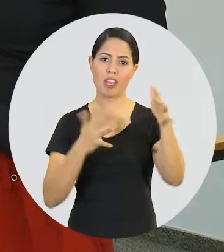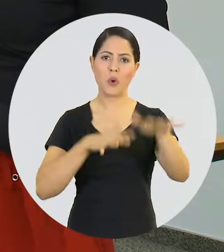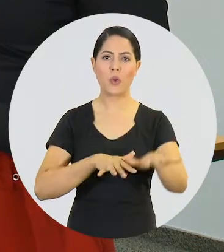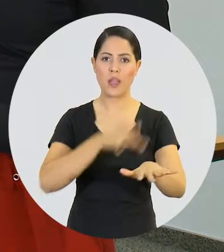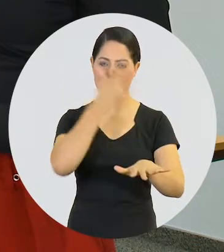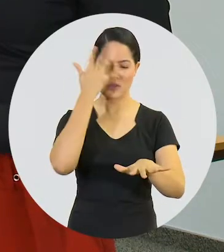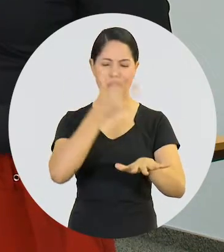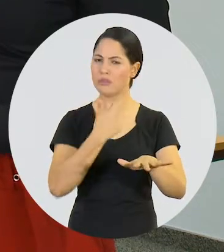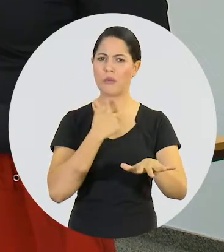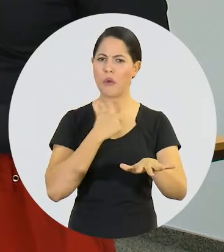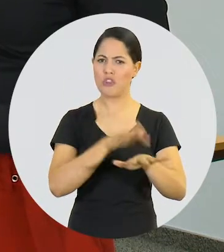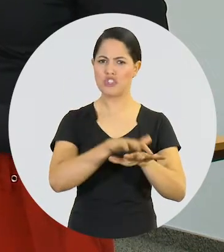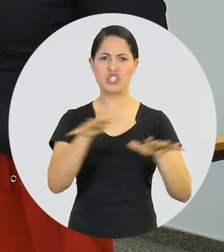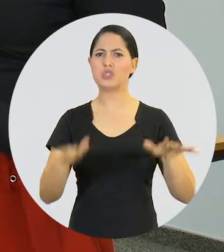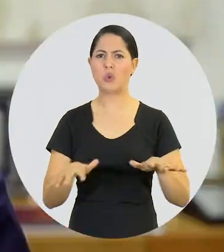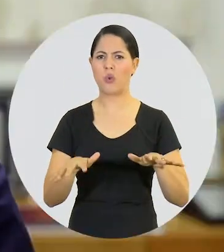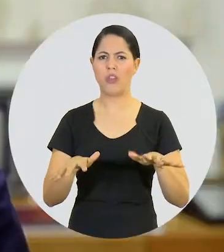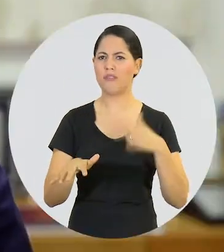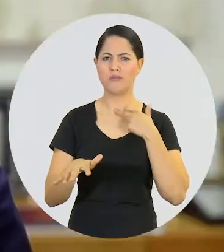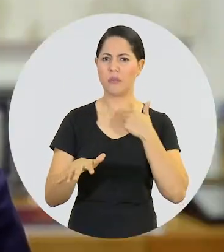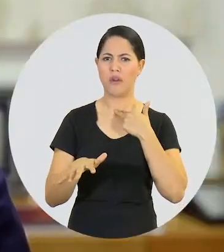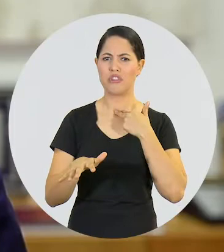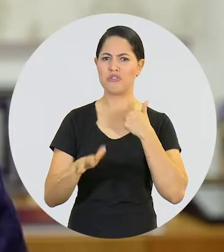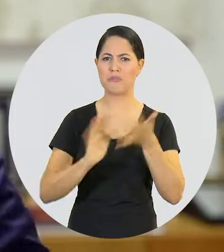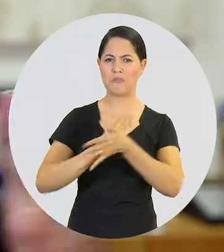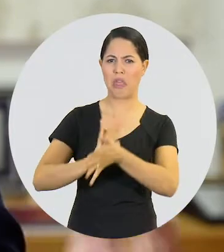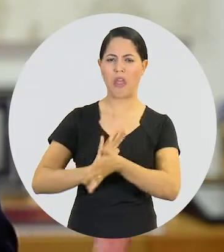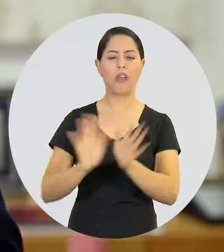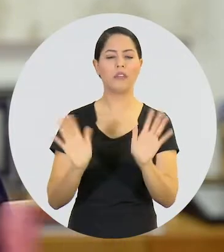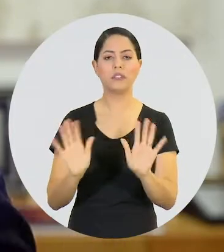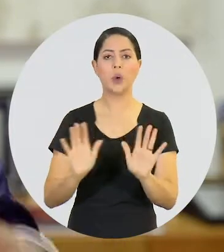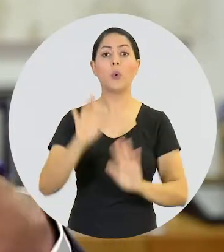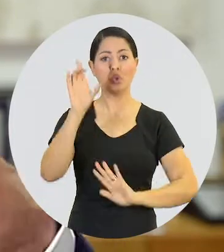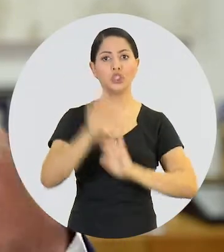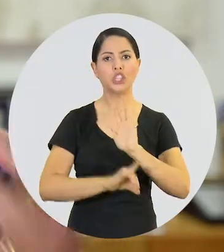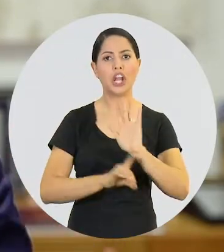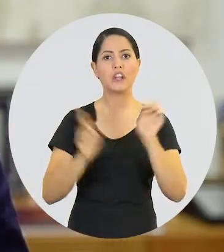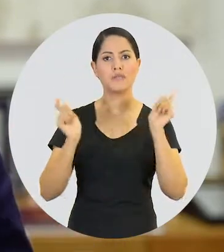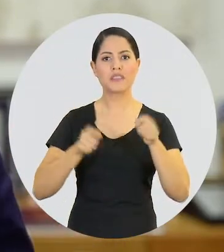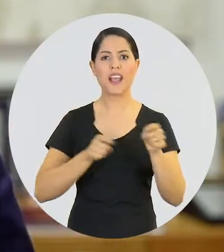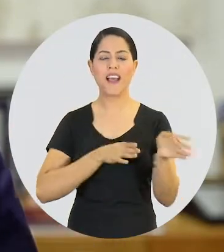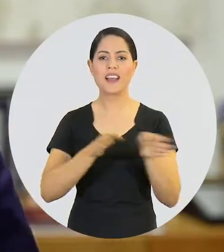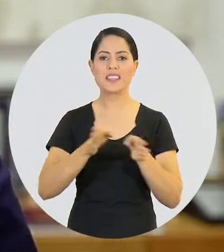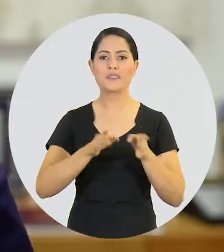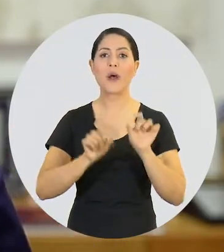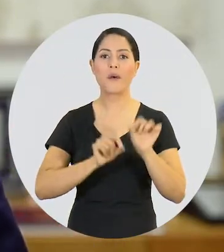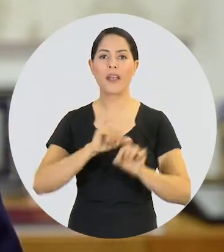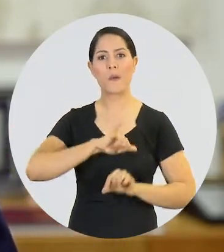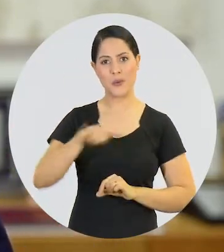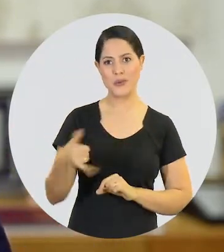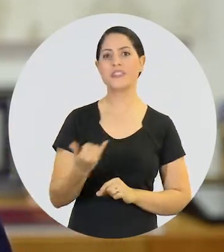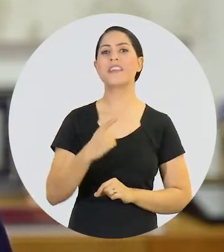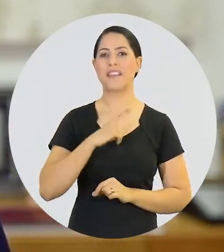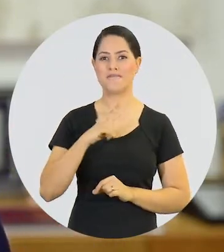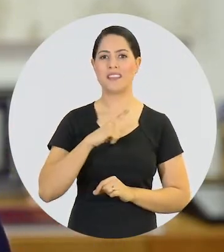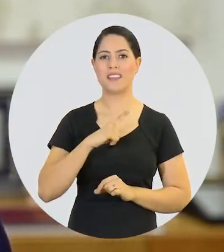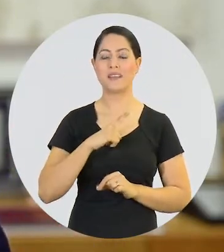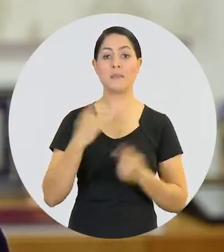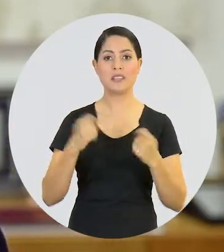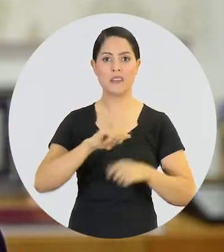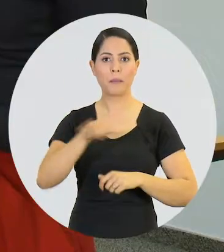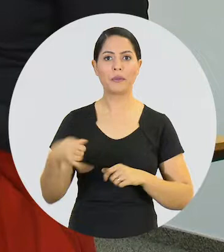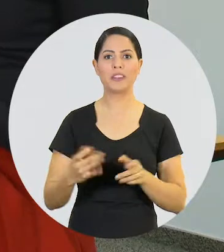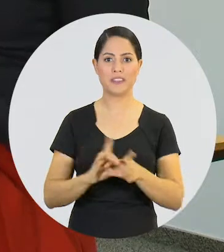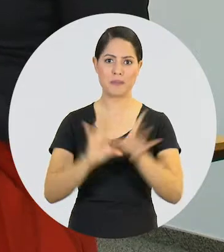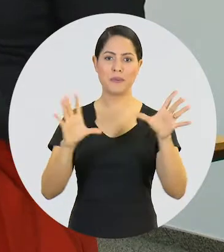pessoas e não excluí-las, não retirá-las dos seus direitos, do acesso às oportunidades, porque não existe